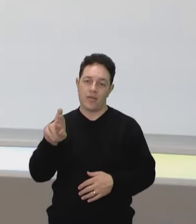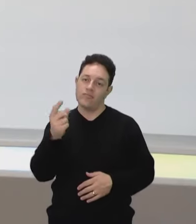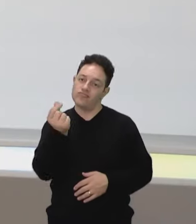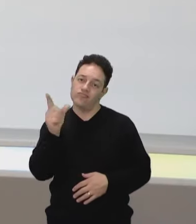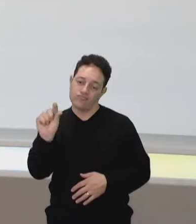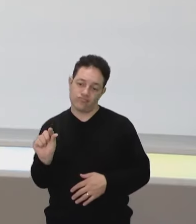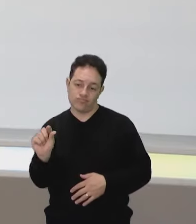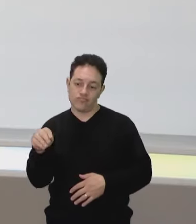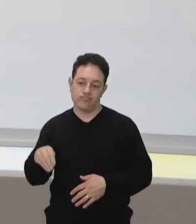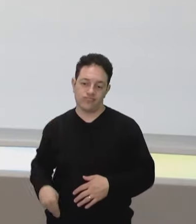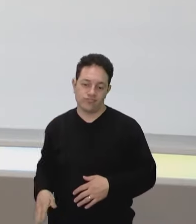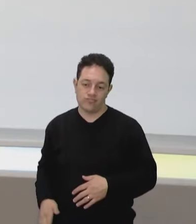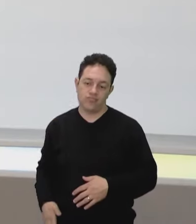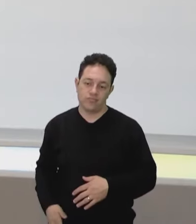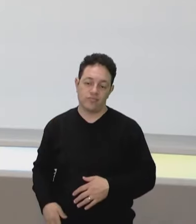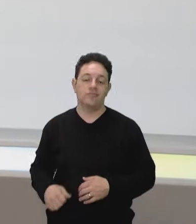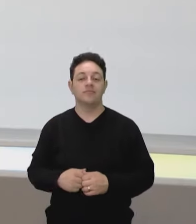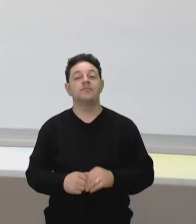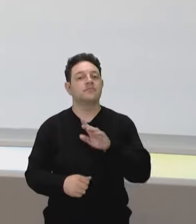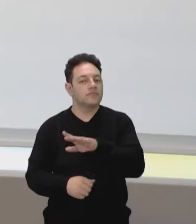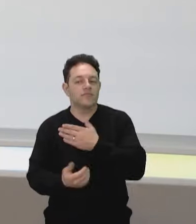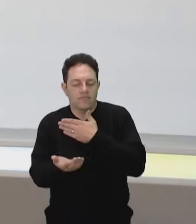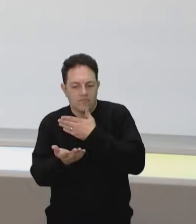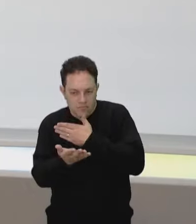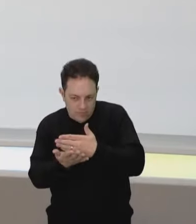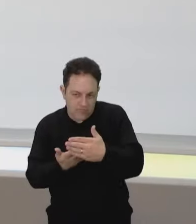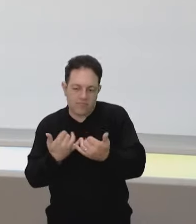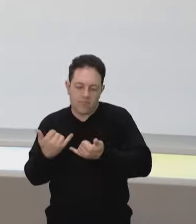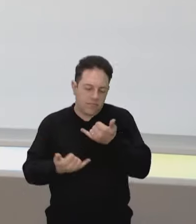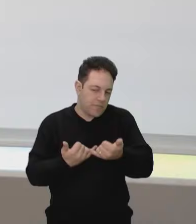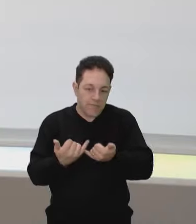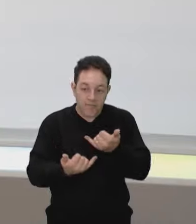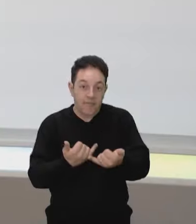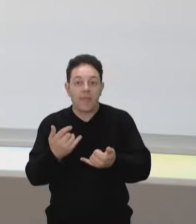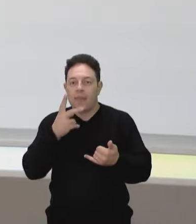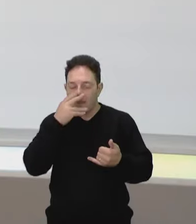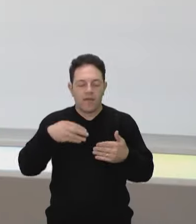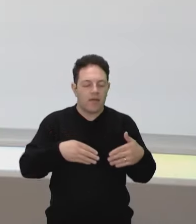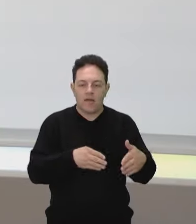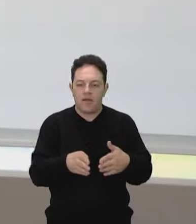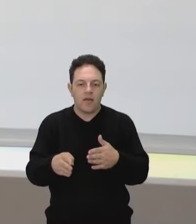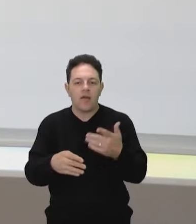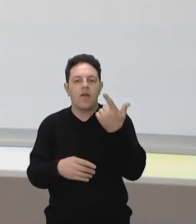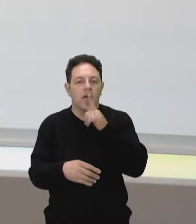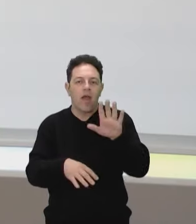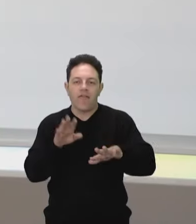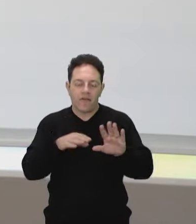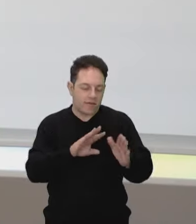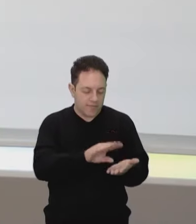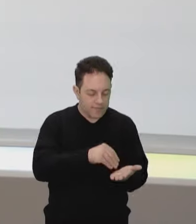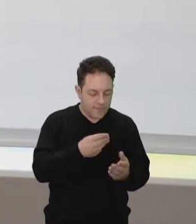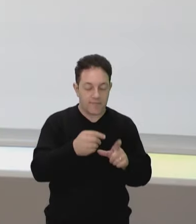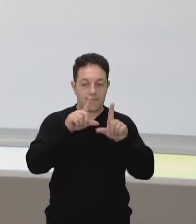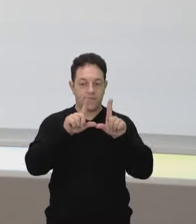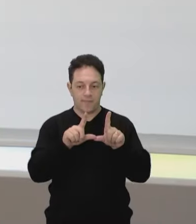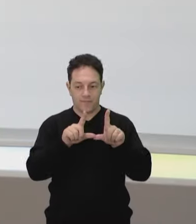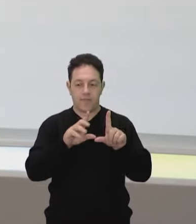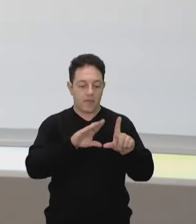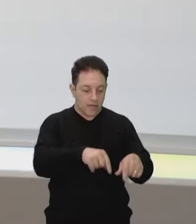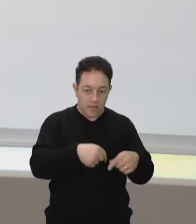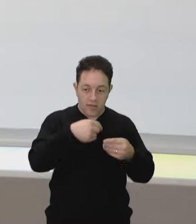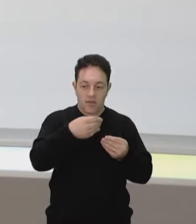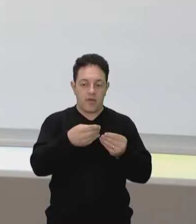bolso. E aí eles começaram a jogar. No decorrer do jogo, eles tiravam umas cartinhas. Nessas